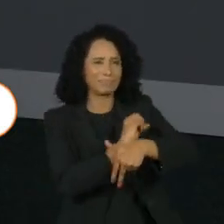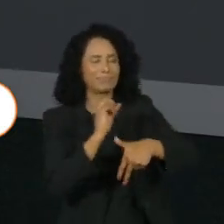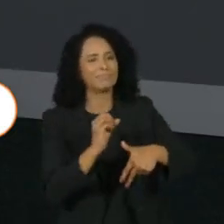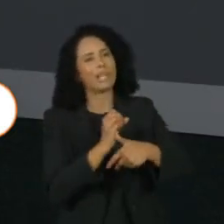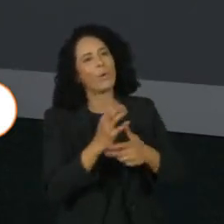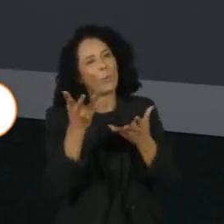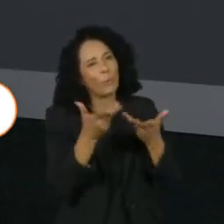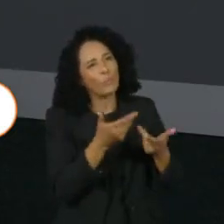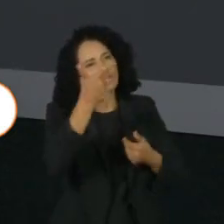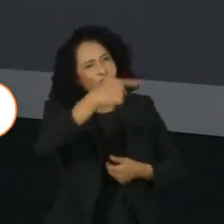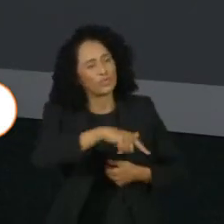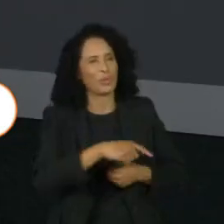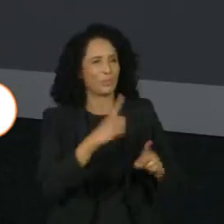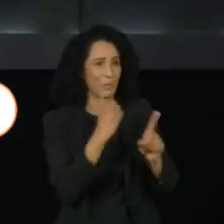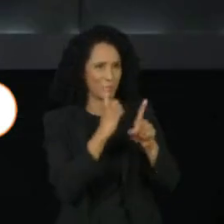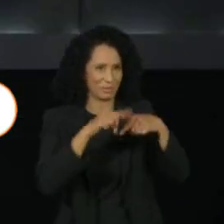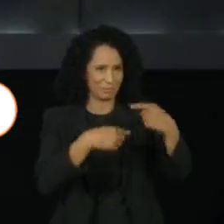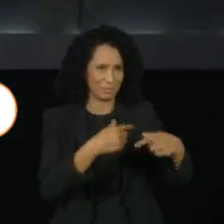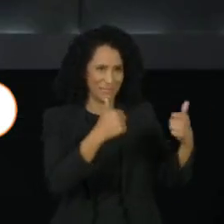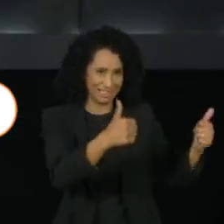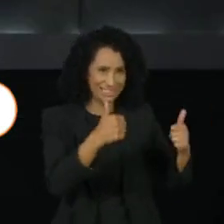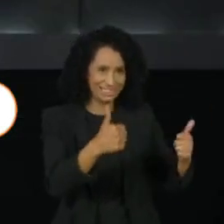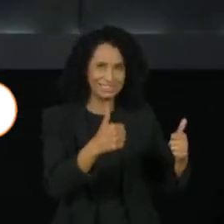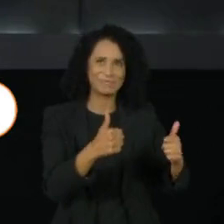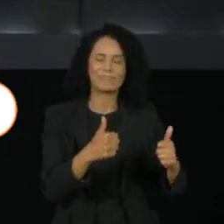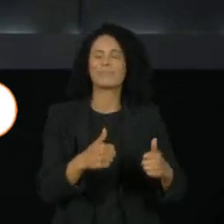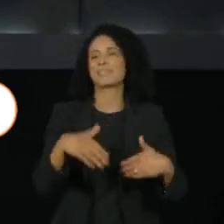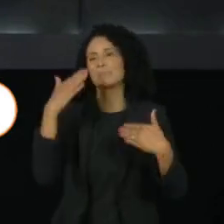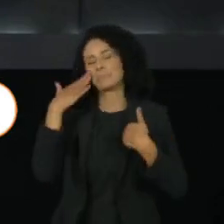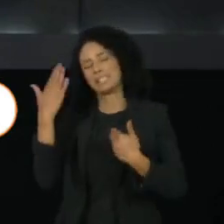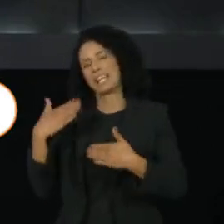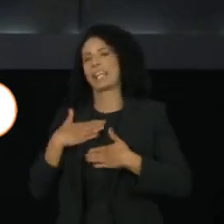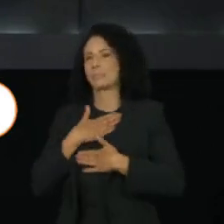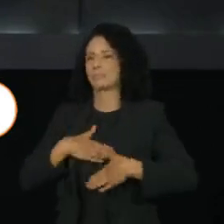para voltar mais vezes e até a próxima, viu? Foi um grande prazer, muito obrigado pelo convite.